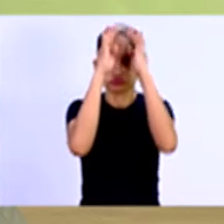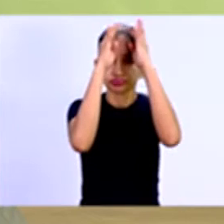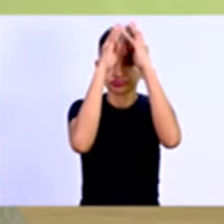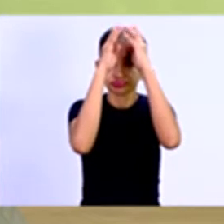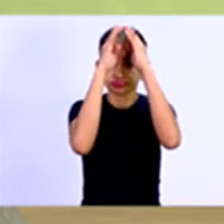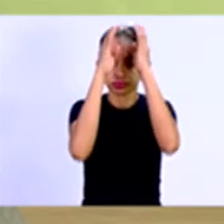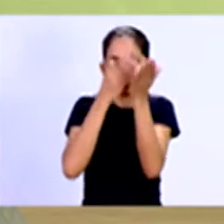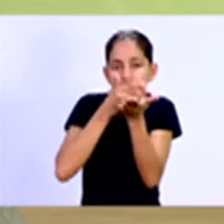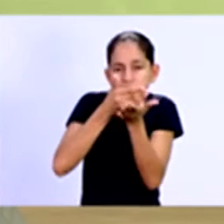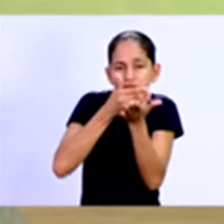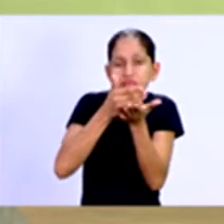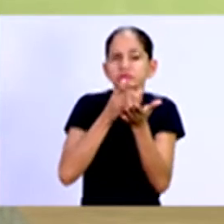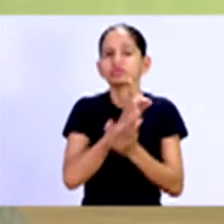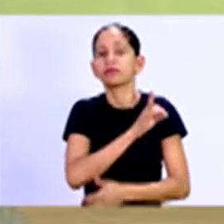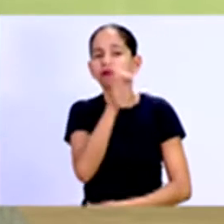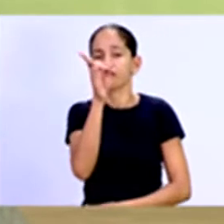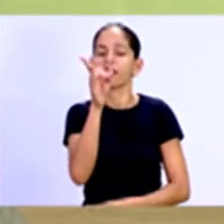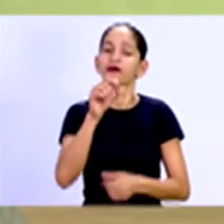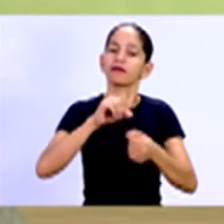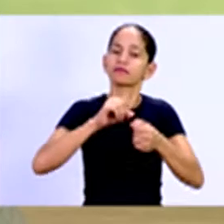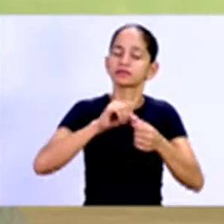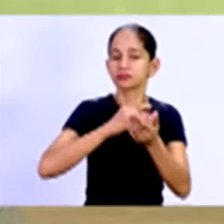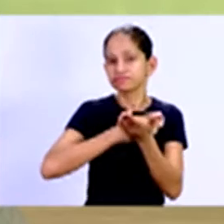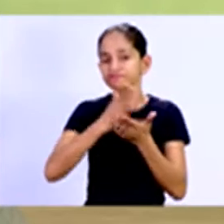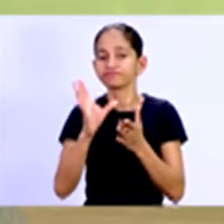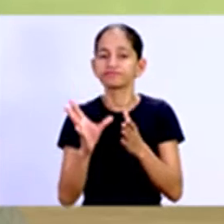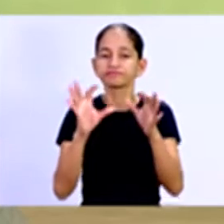vamos perceber bastante dentro do nosso contexto,